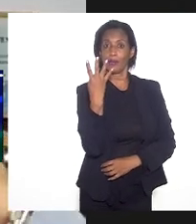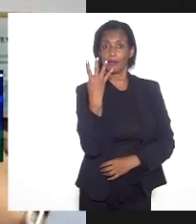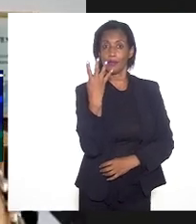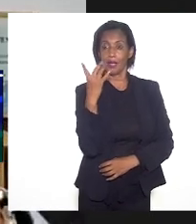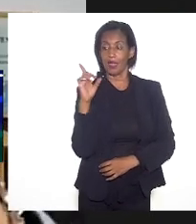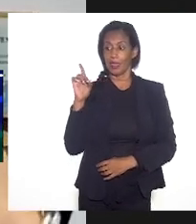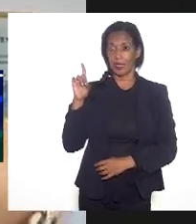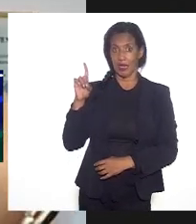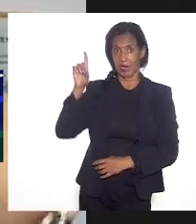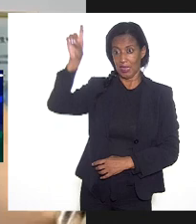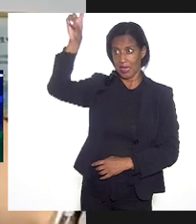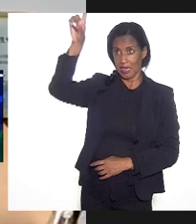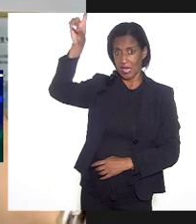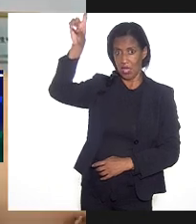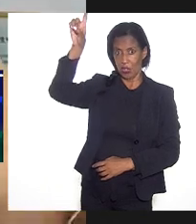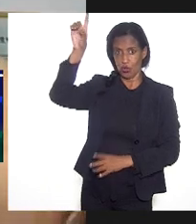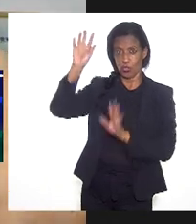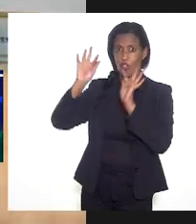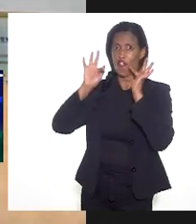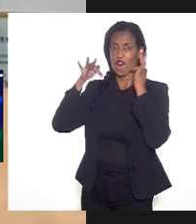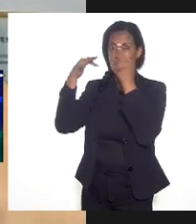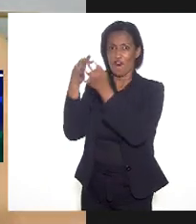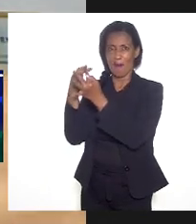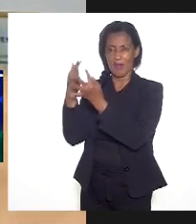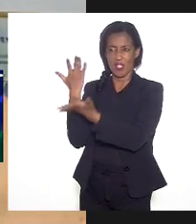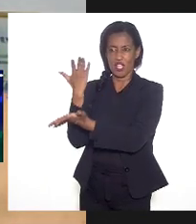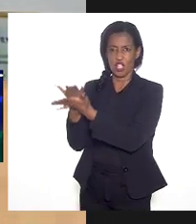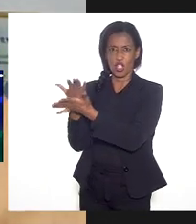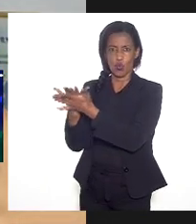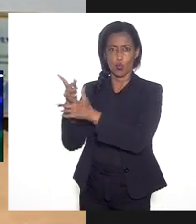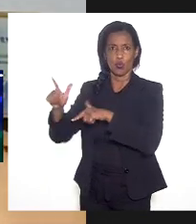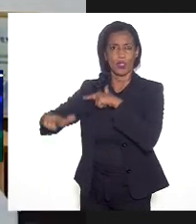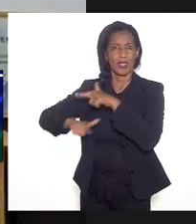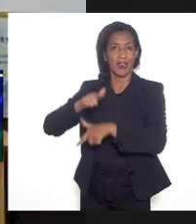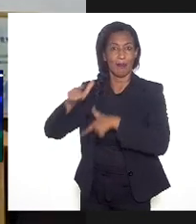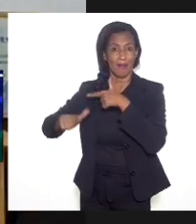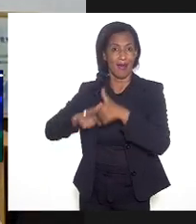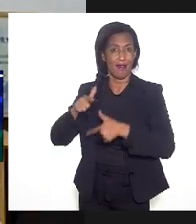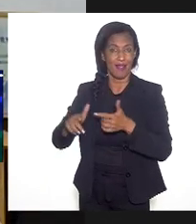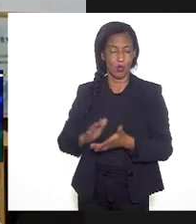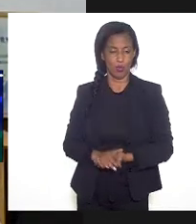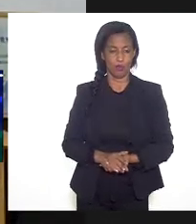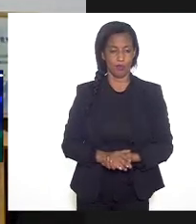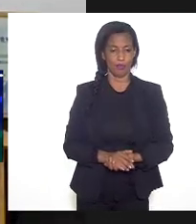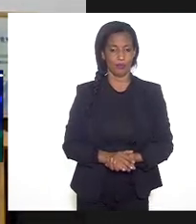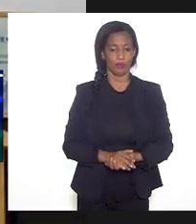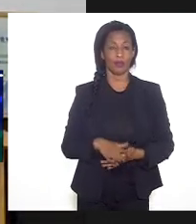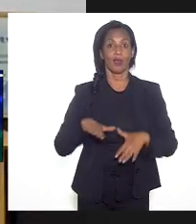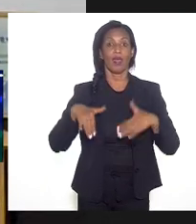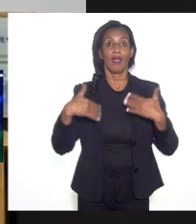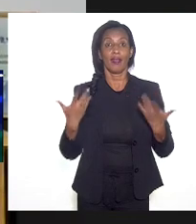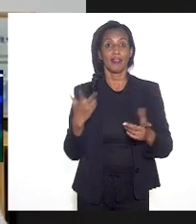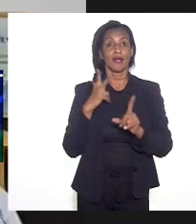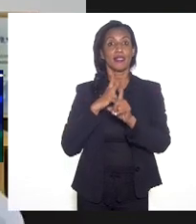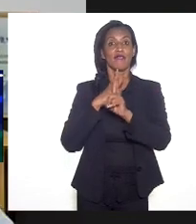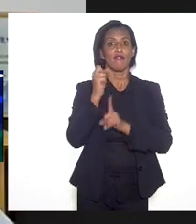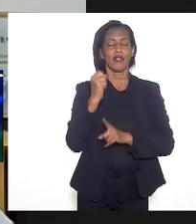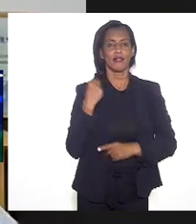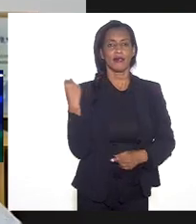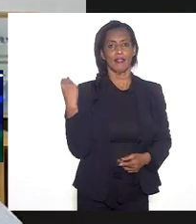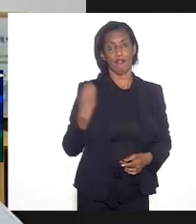Deus, família, estudo e trabalho. É assim que se vence na